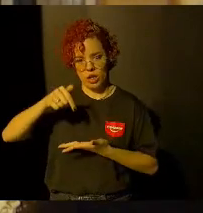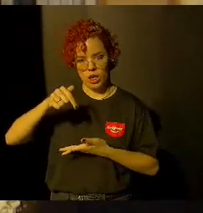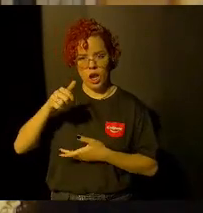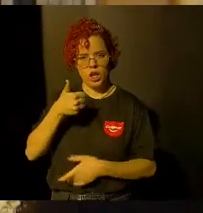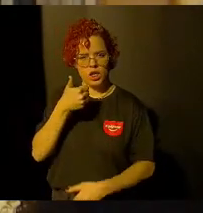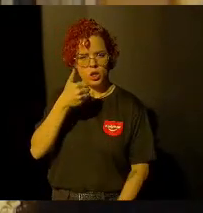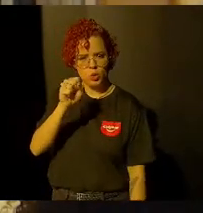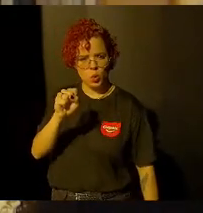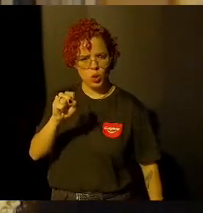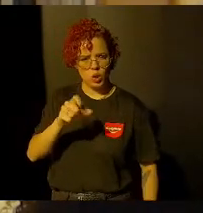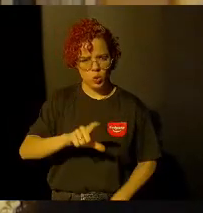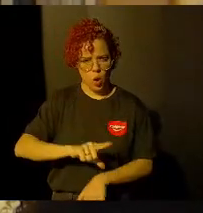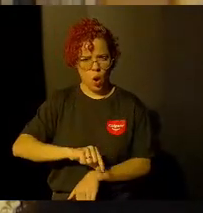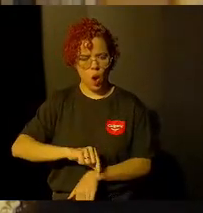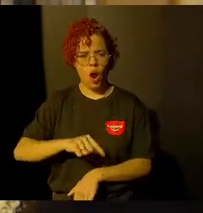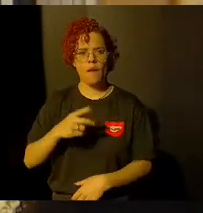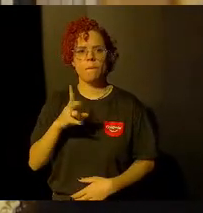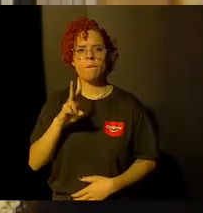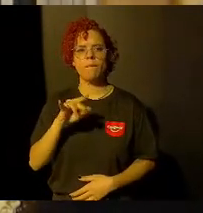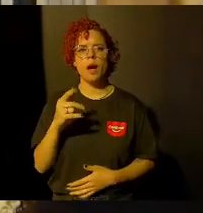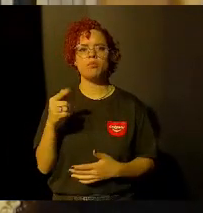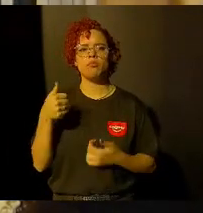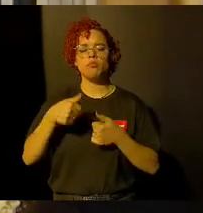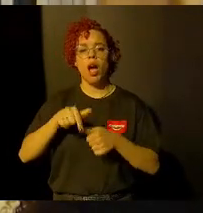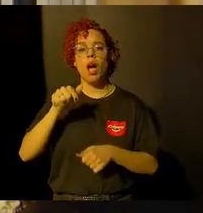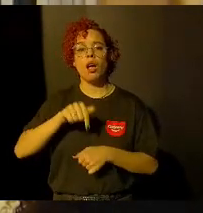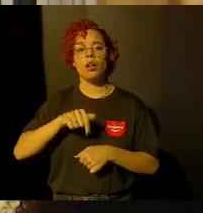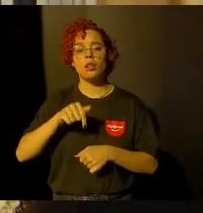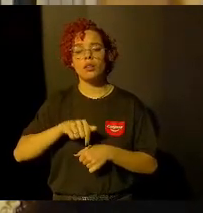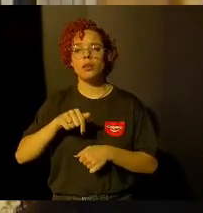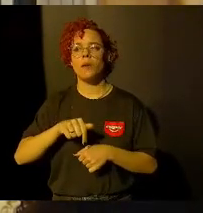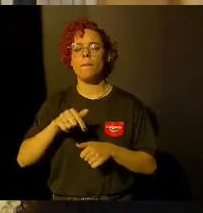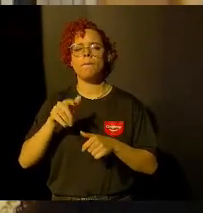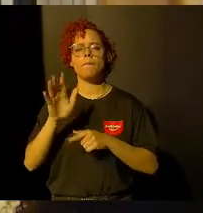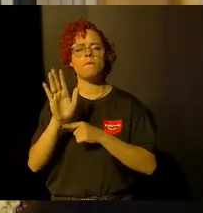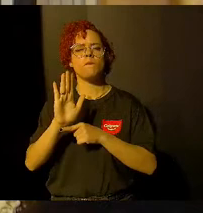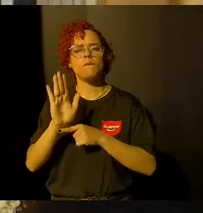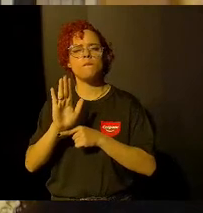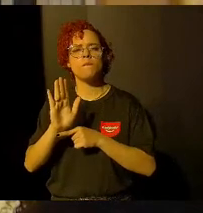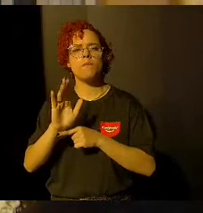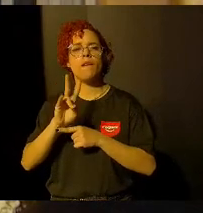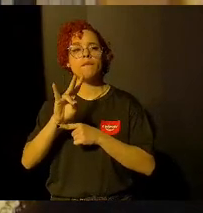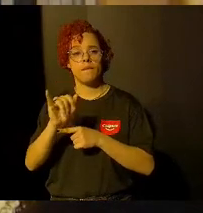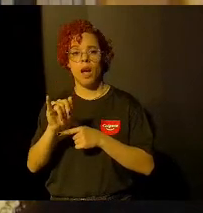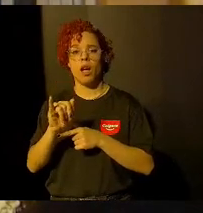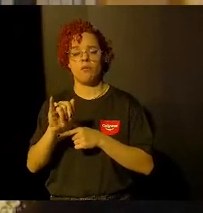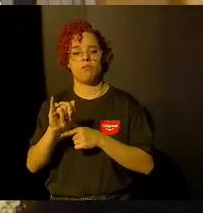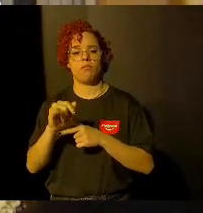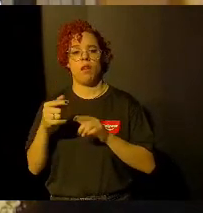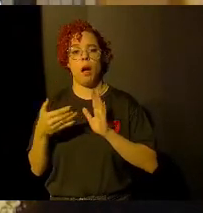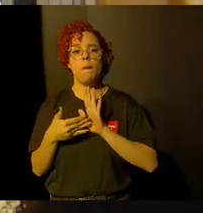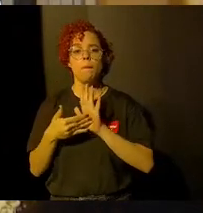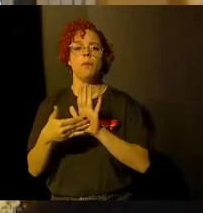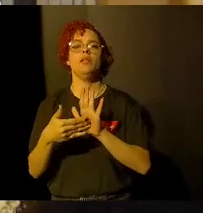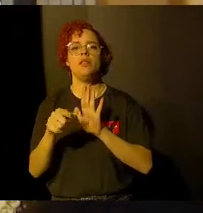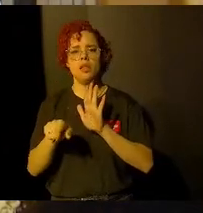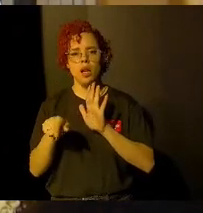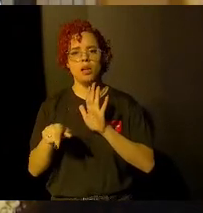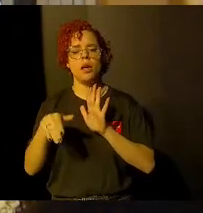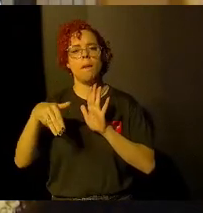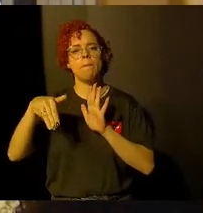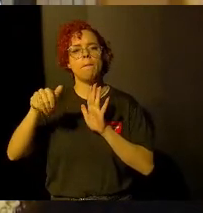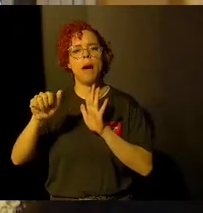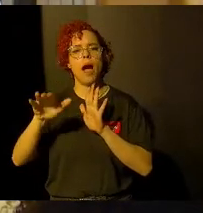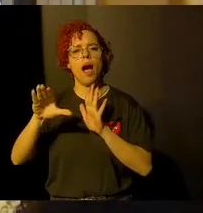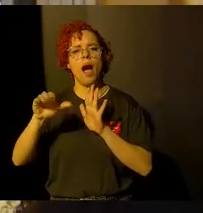que é um dramaturgo ator super premiado e ele vai fazer um trechinho do monólogo dele aqui que é macacos